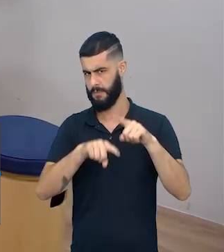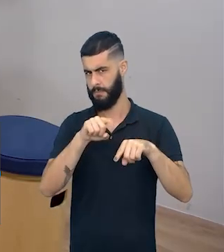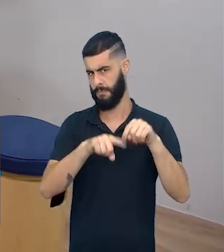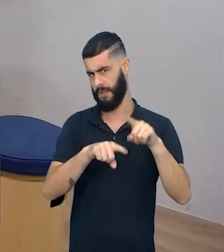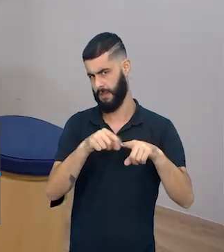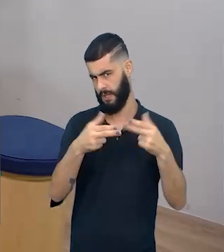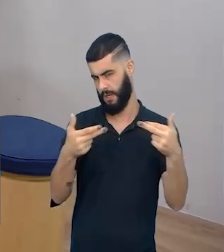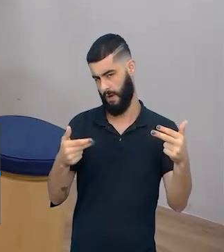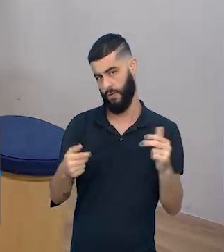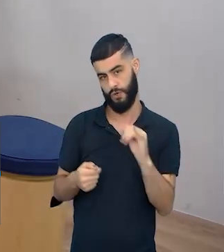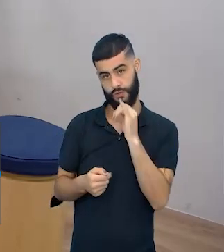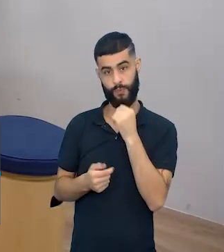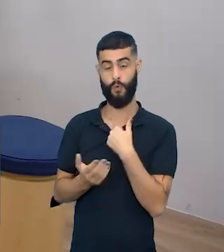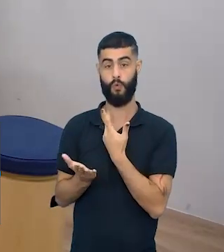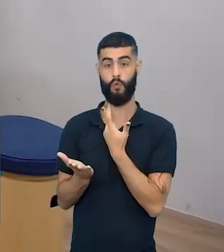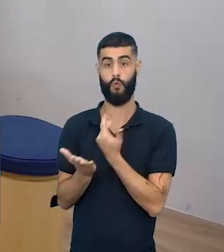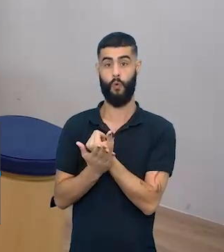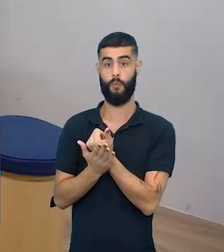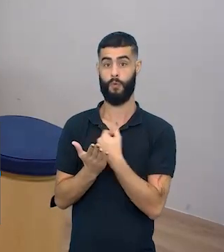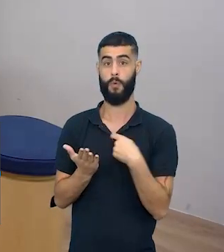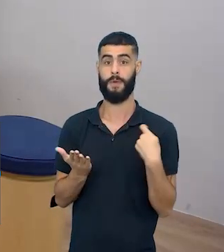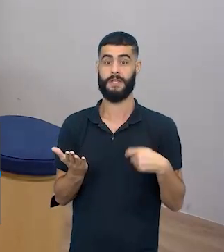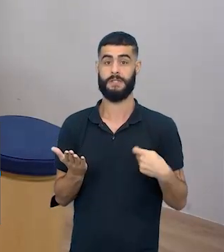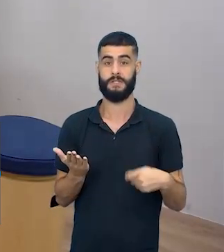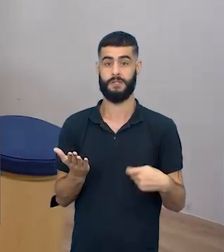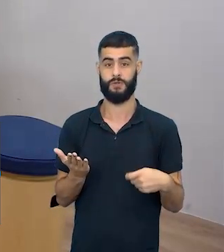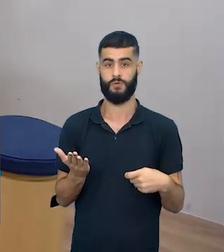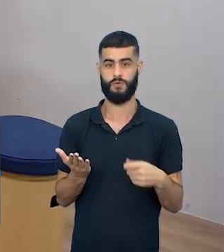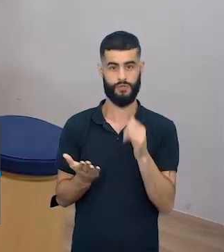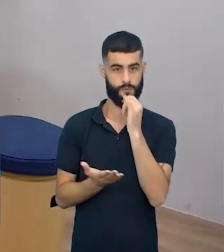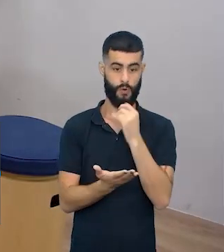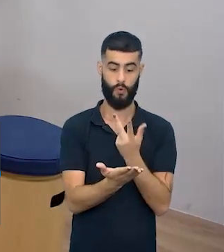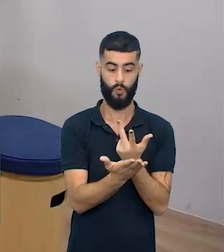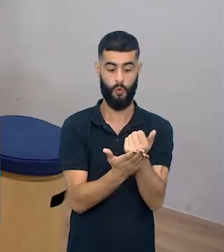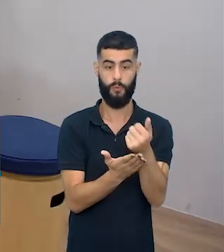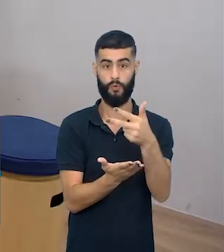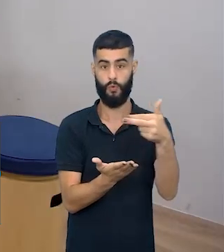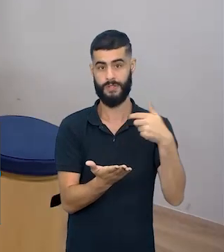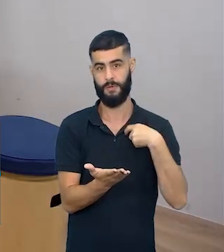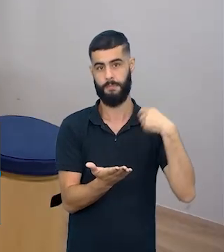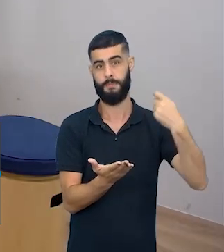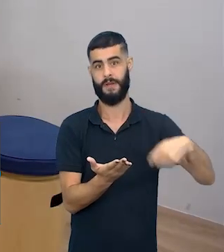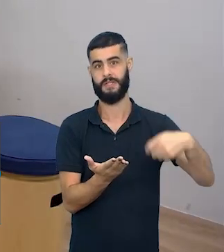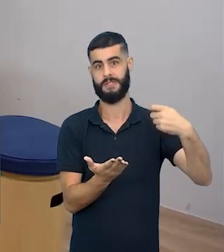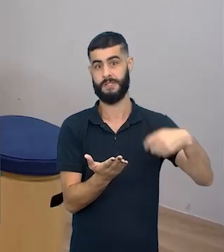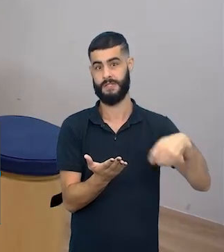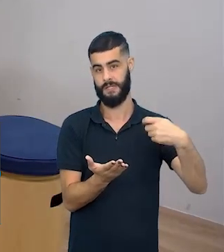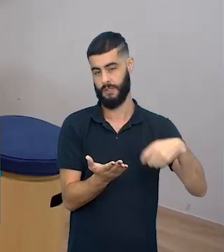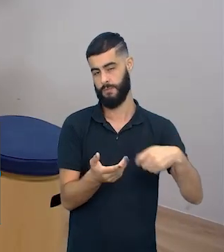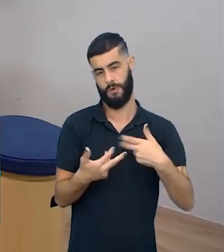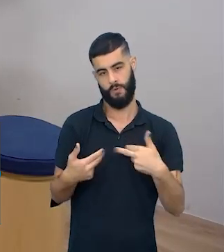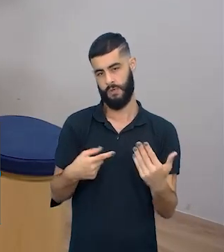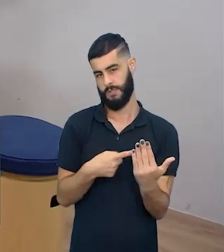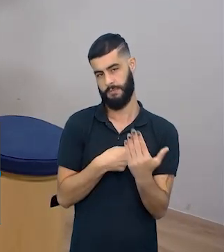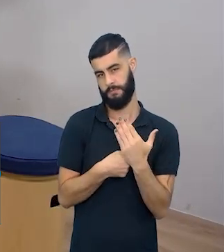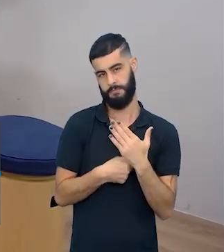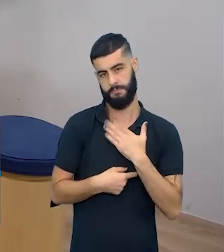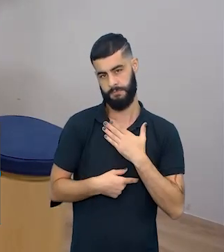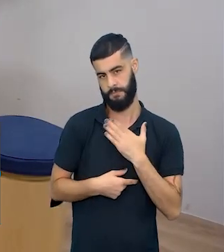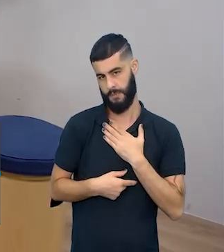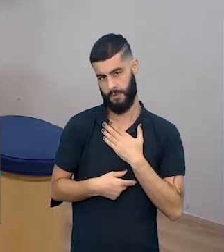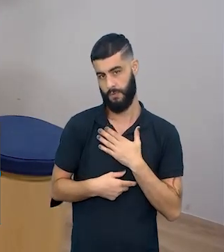consumismo, por exemplo. Eu consumo aquilo que eu preciso para o meu dia a dia, atender às minhas demandas. Mas o ato